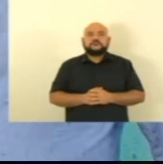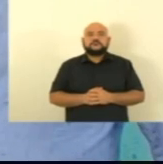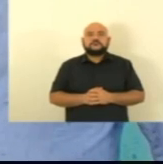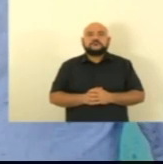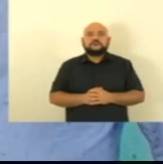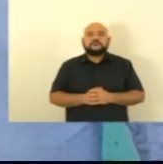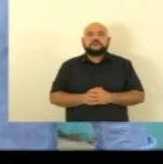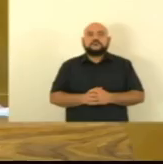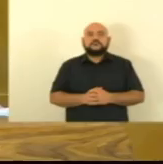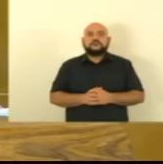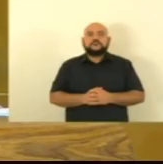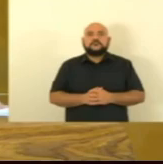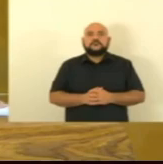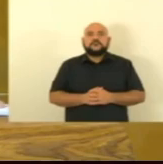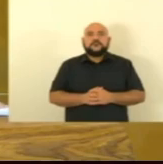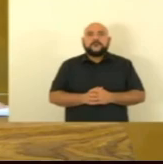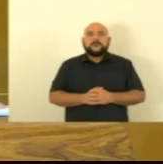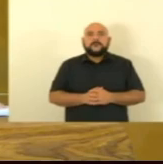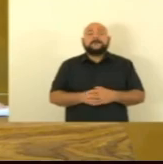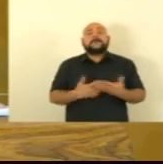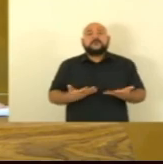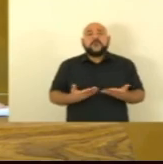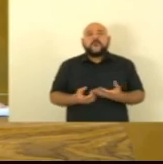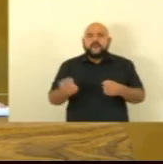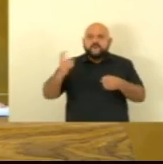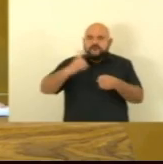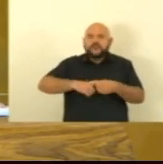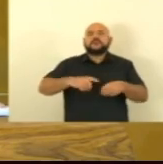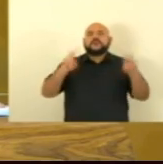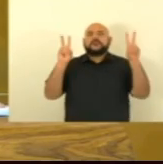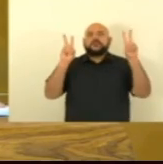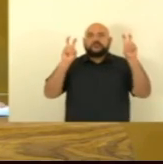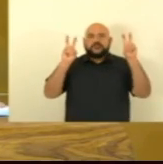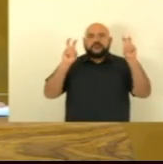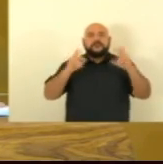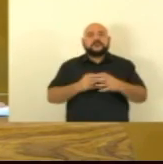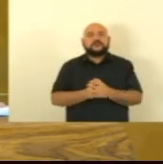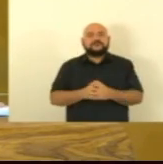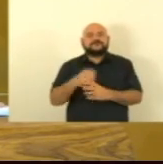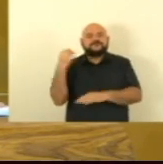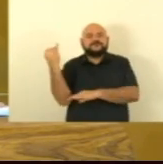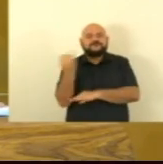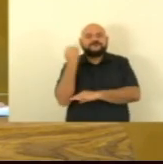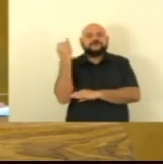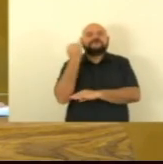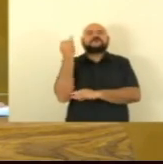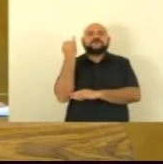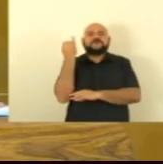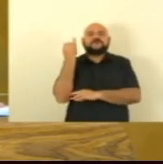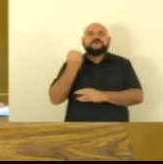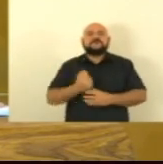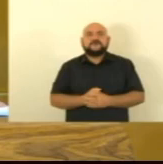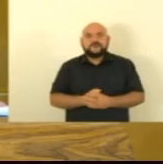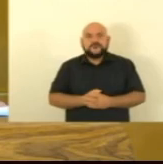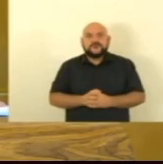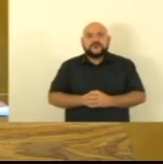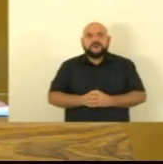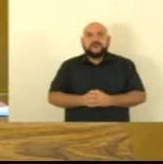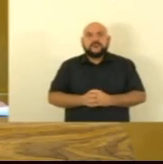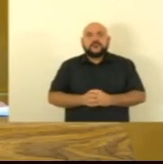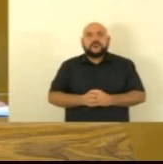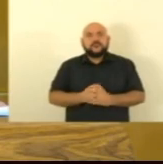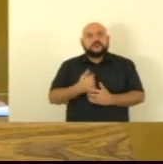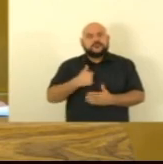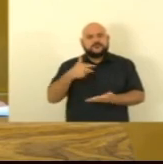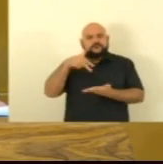Retorno a este assunto, de extrema importância e que tenho